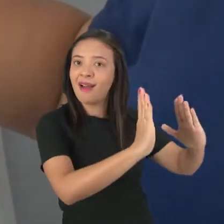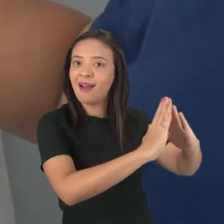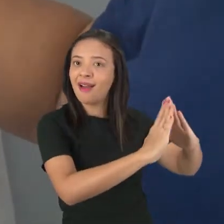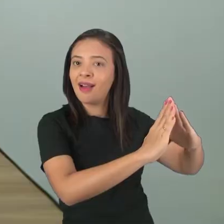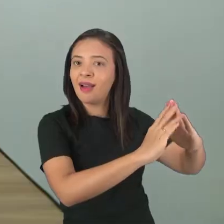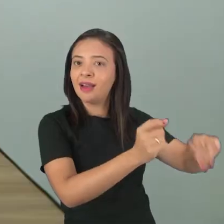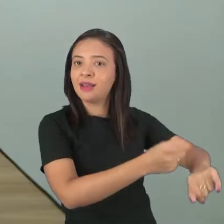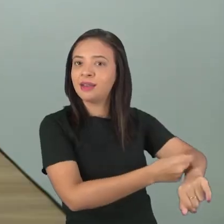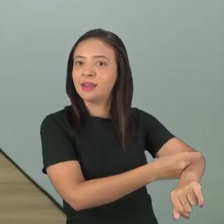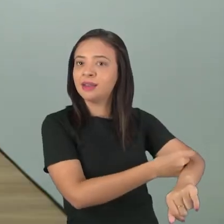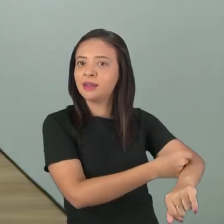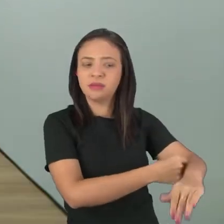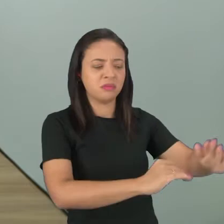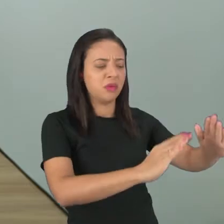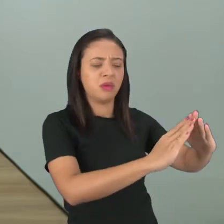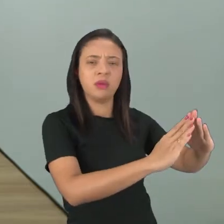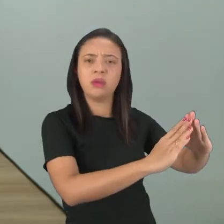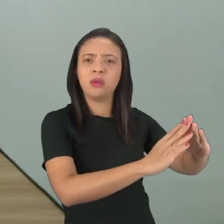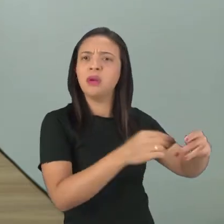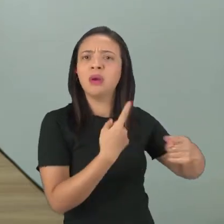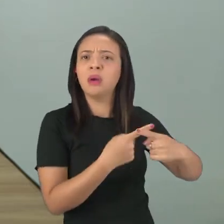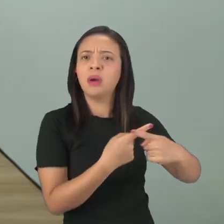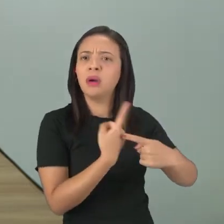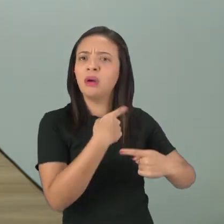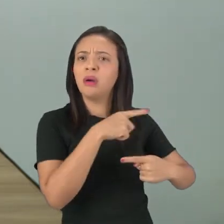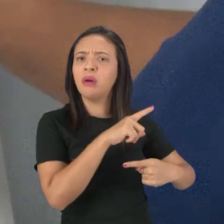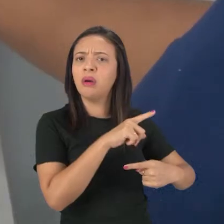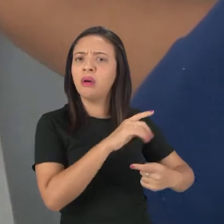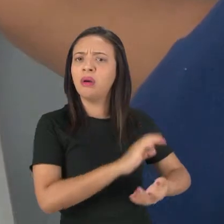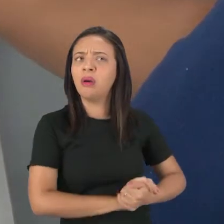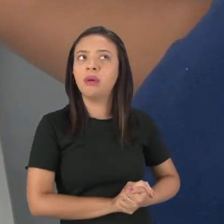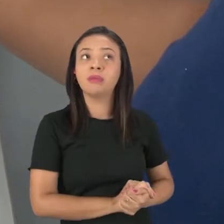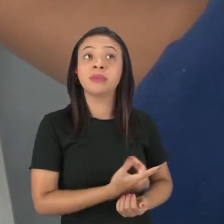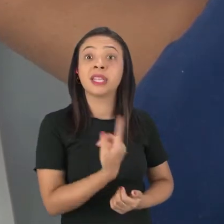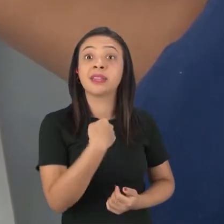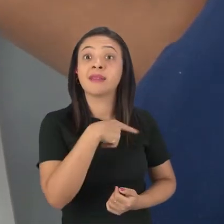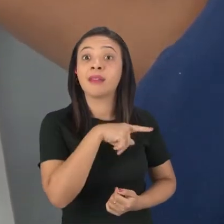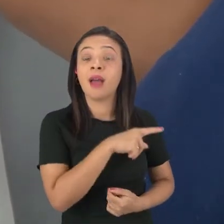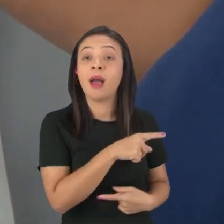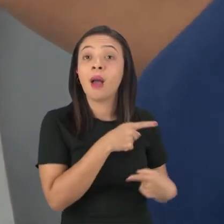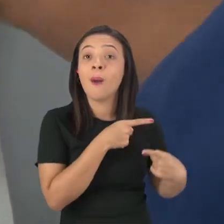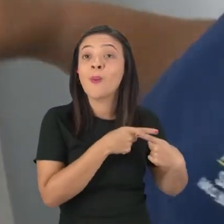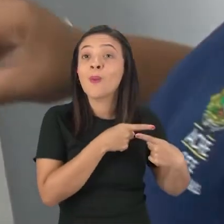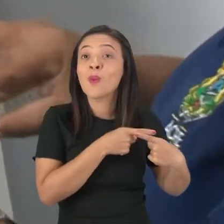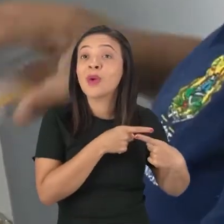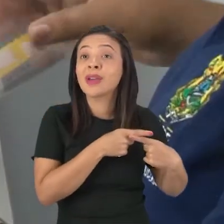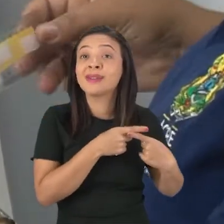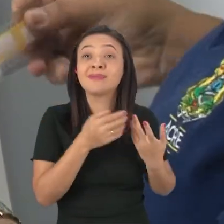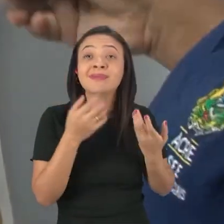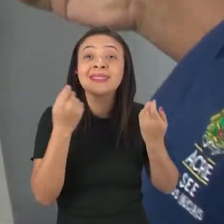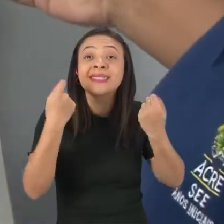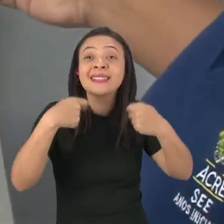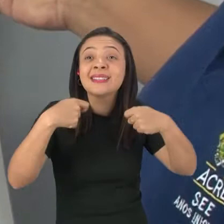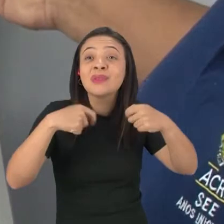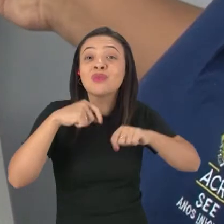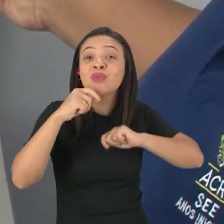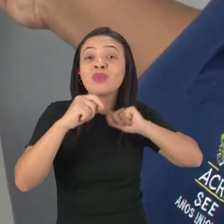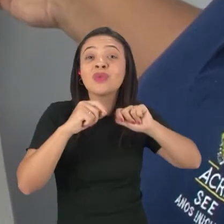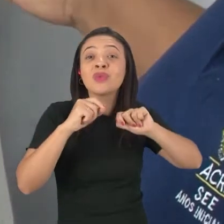formiga ela veio a casa da formiga para que ela veio a casa da formiga para